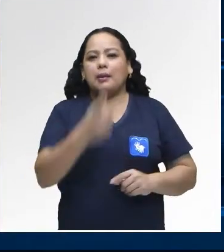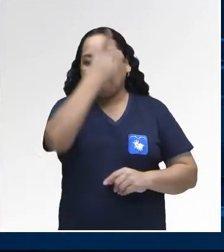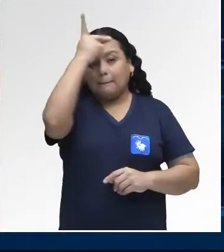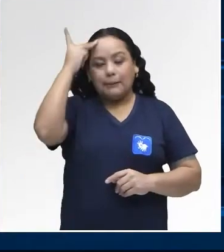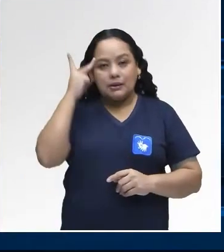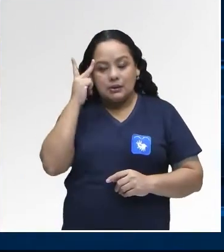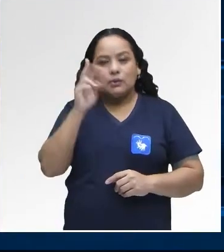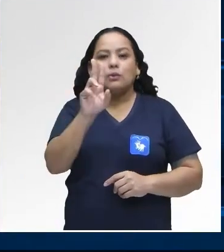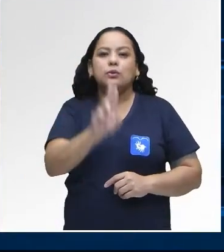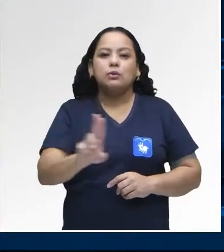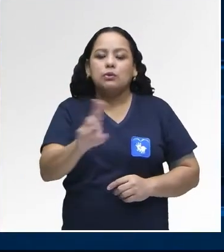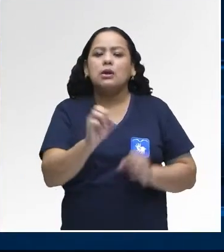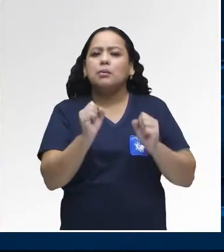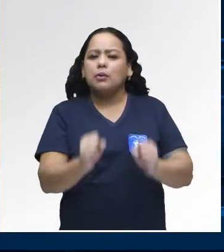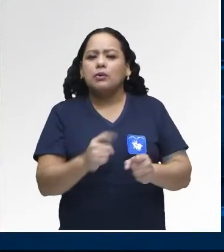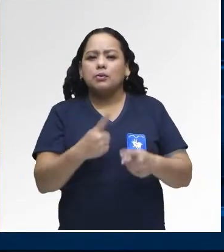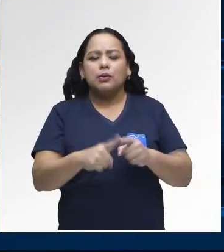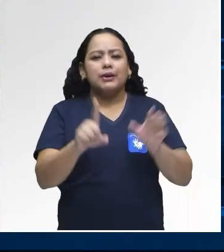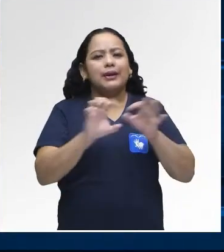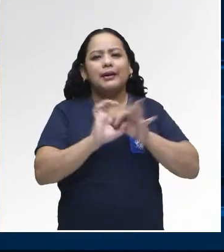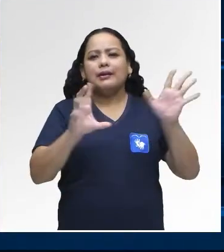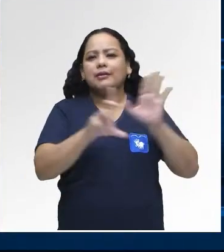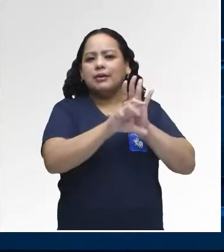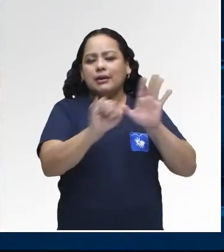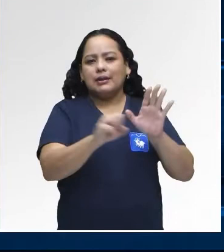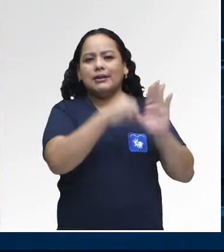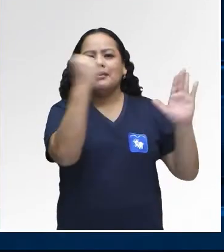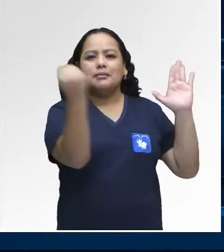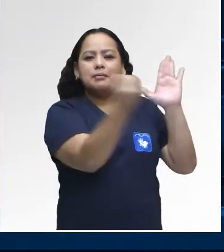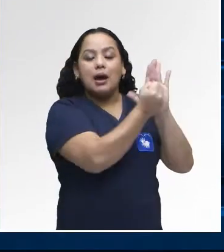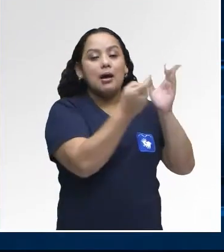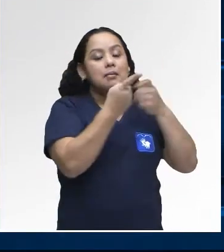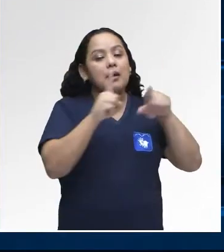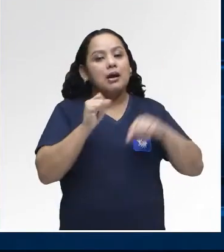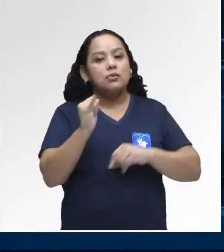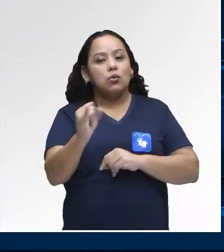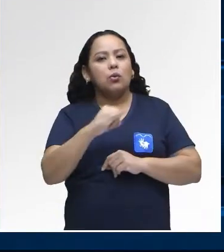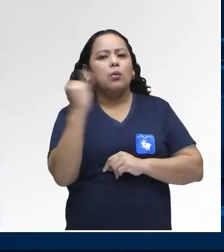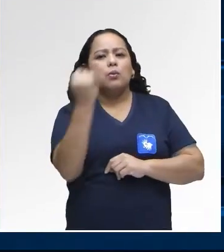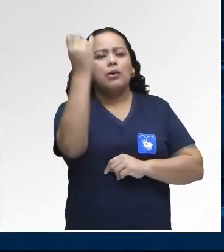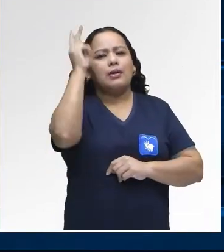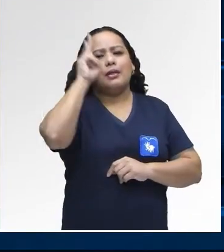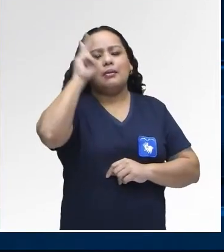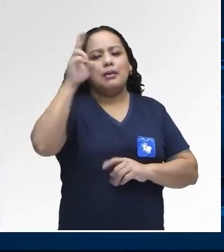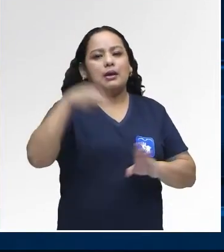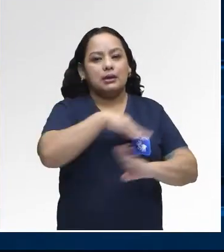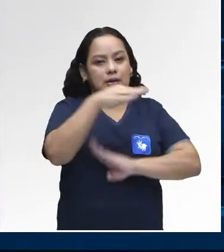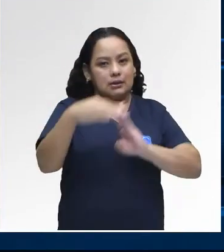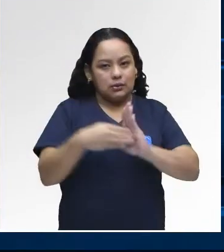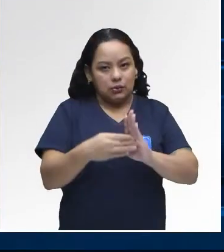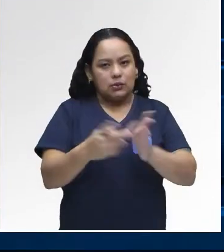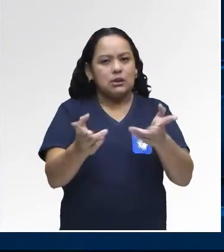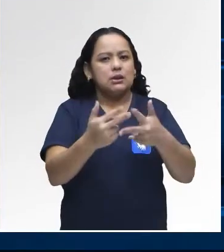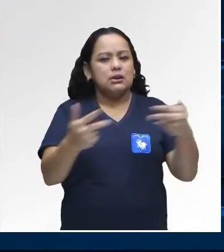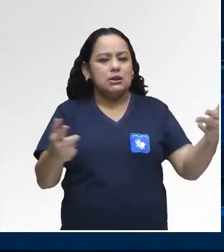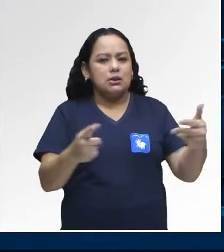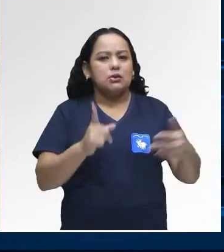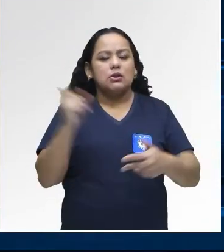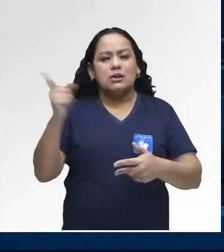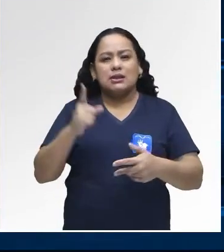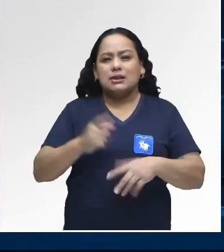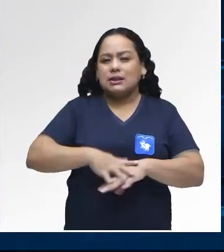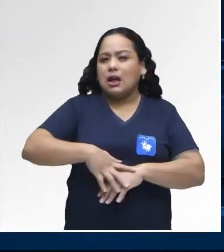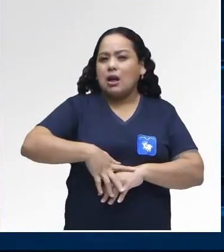pode utilizar porque é legalizado, mas é importante lembrar que todas essas drogas, ela em